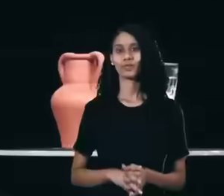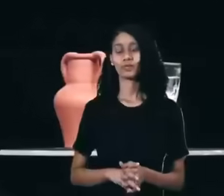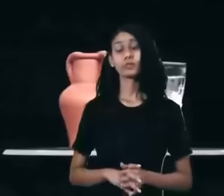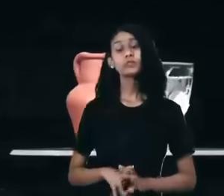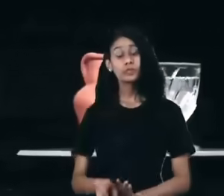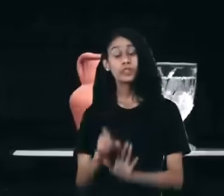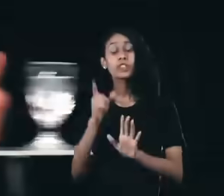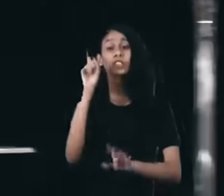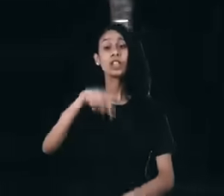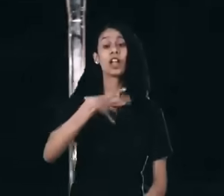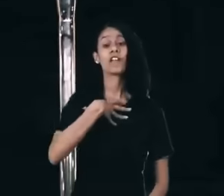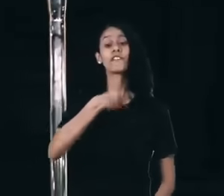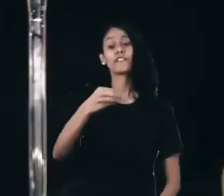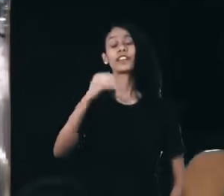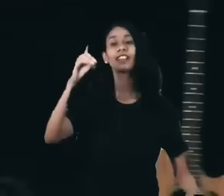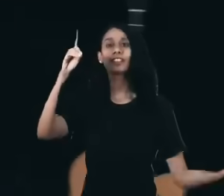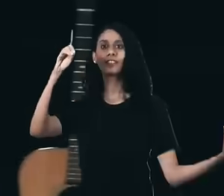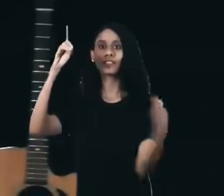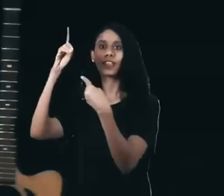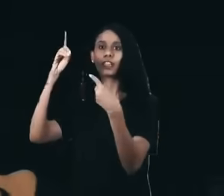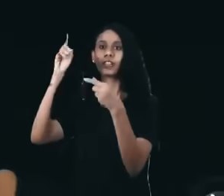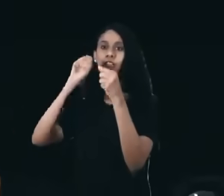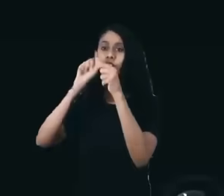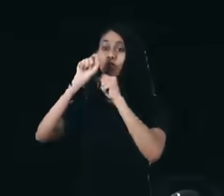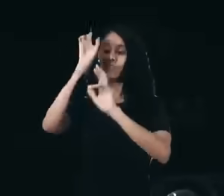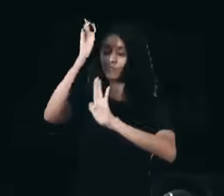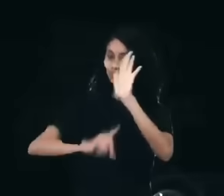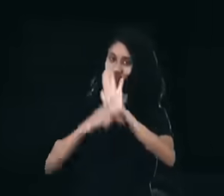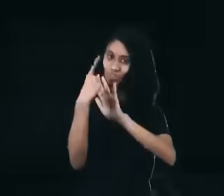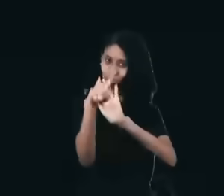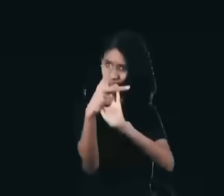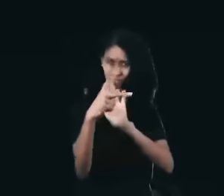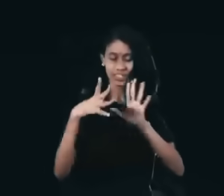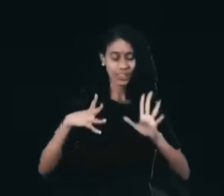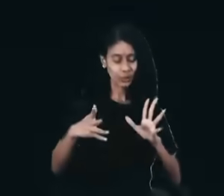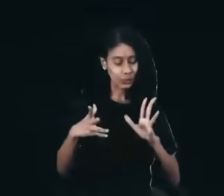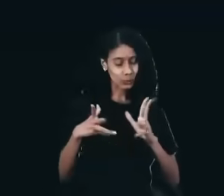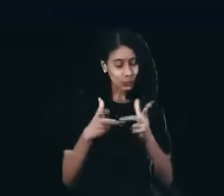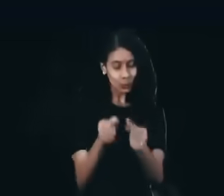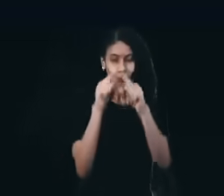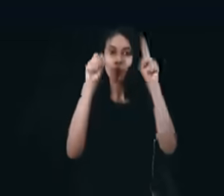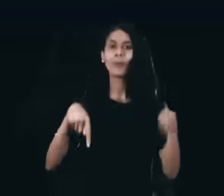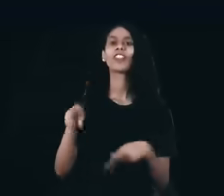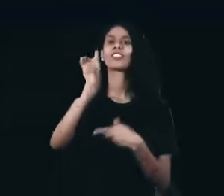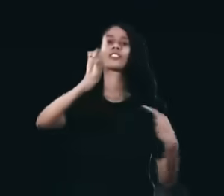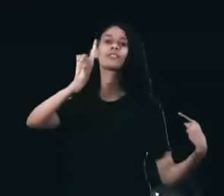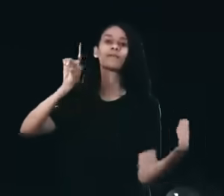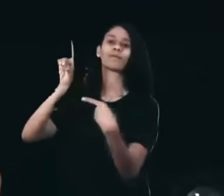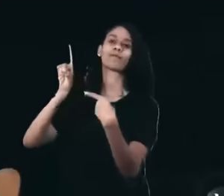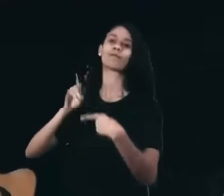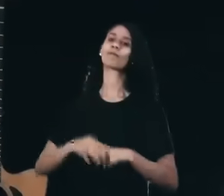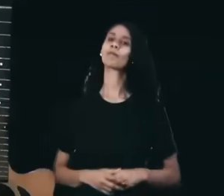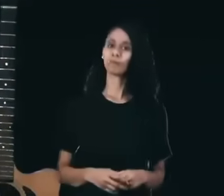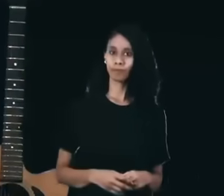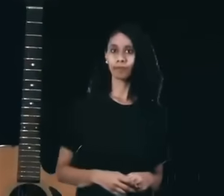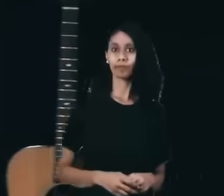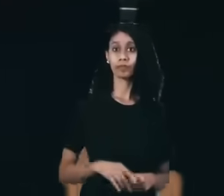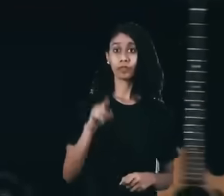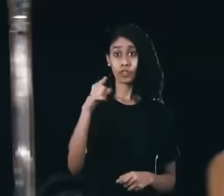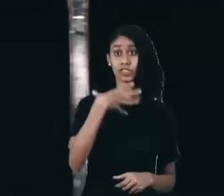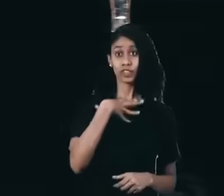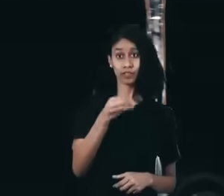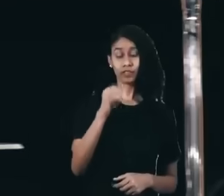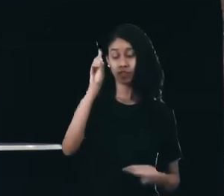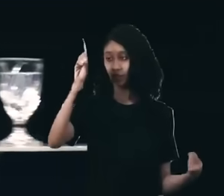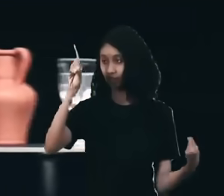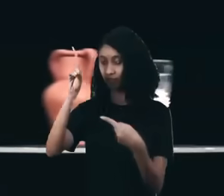Ser filha de Deus te garante acesso ao plano de Deus. Ser filha de